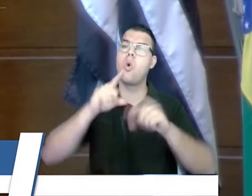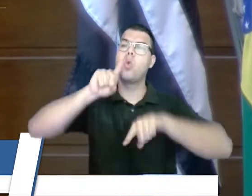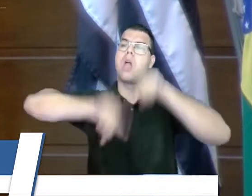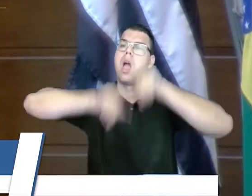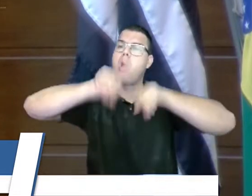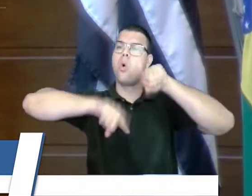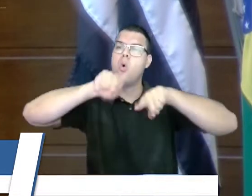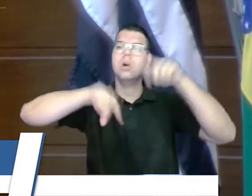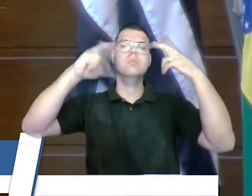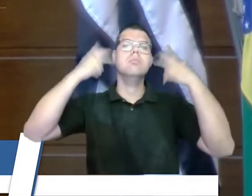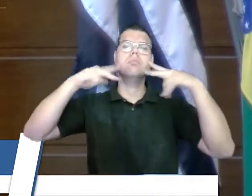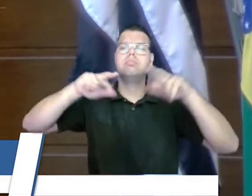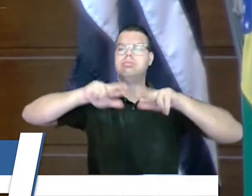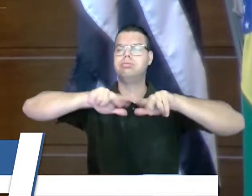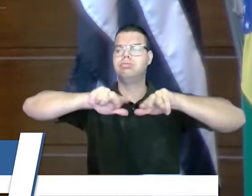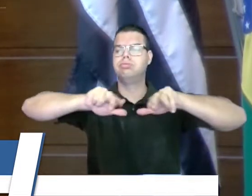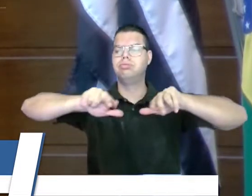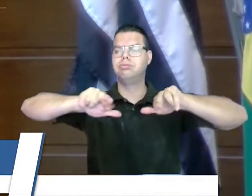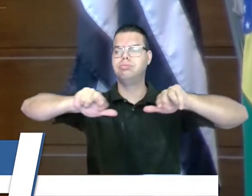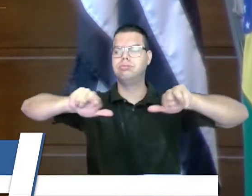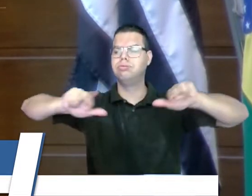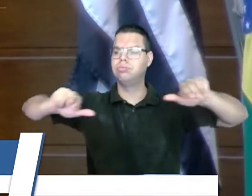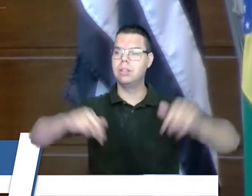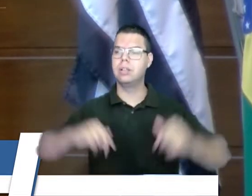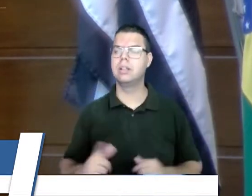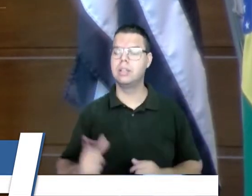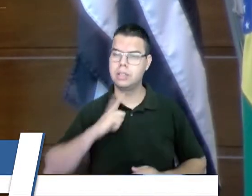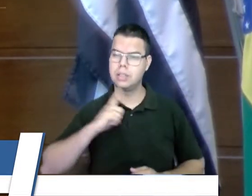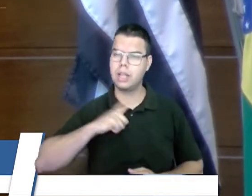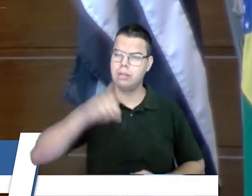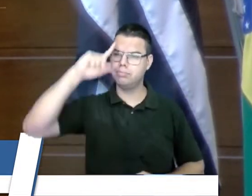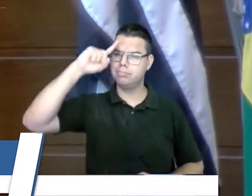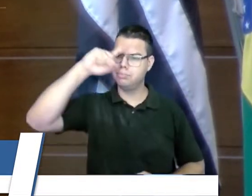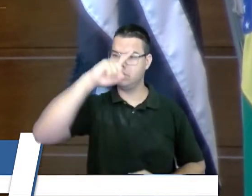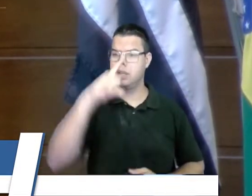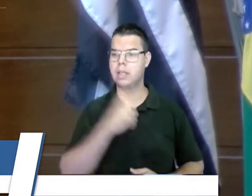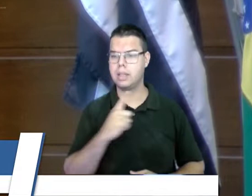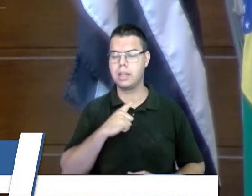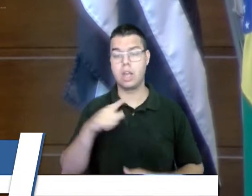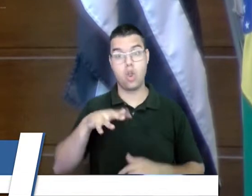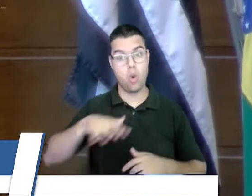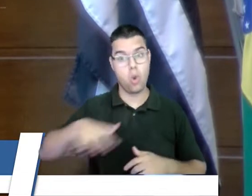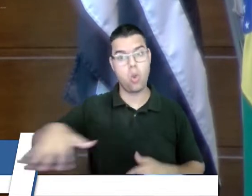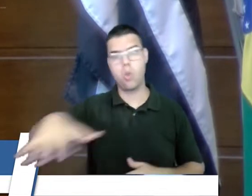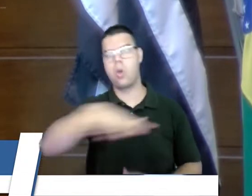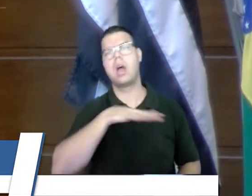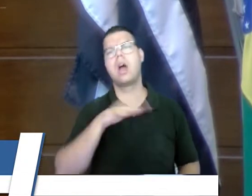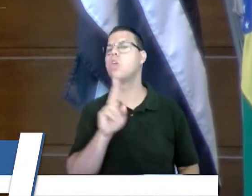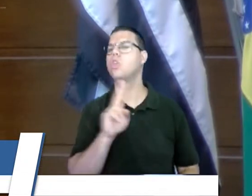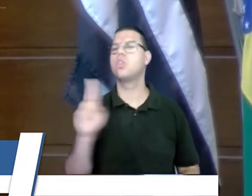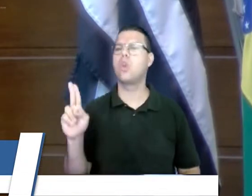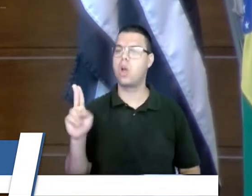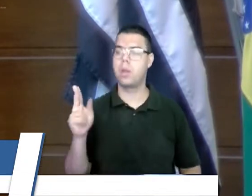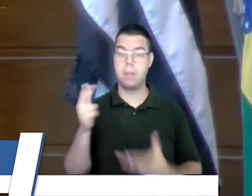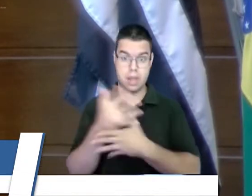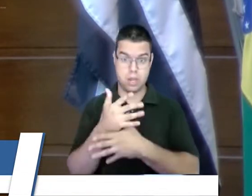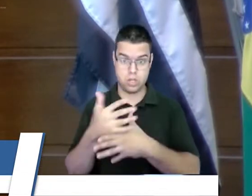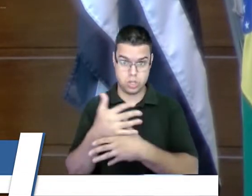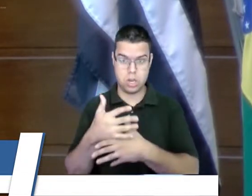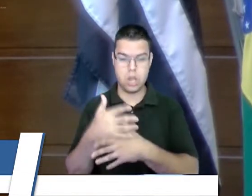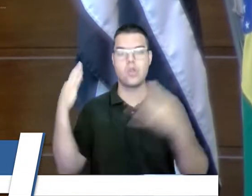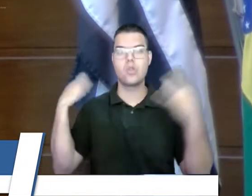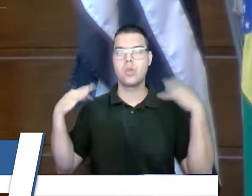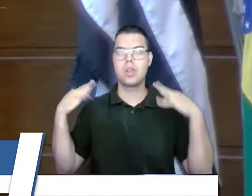região extremamente rica em recursos naturais. Nós estamos numa região denominada região turística Lagos do Rio